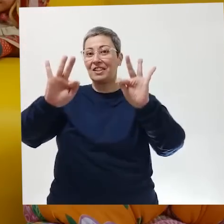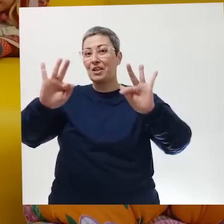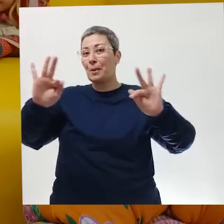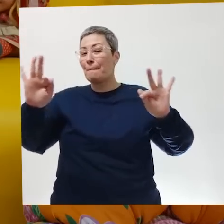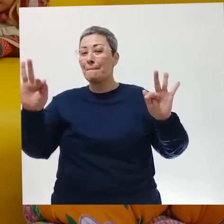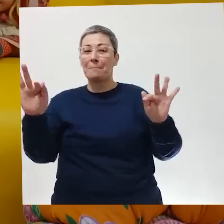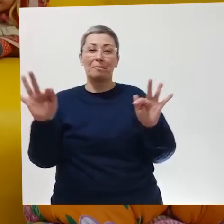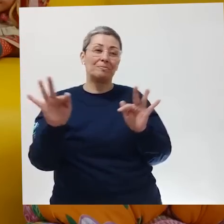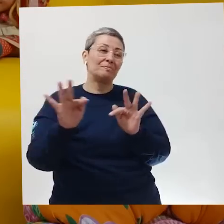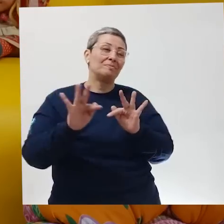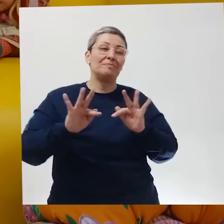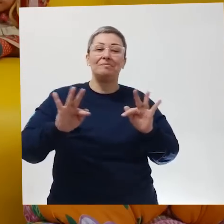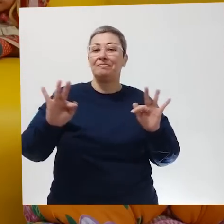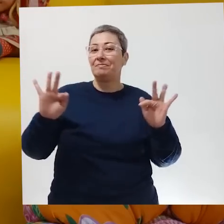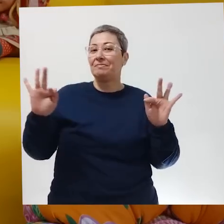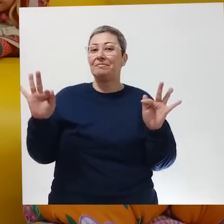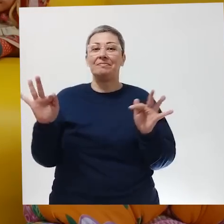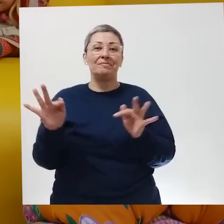Muitas